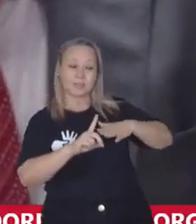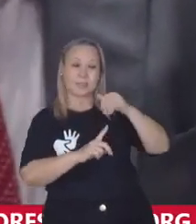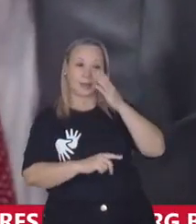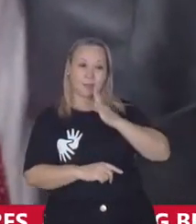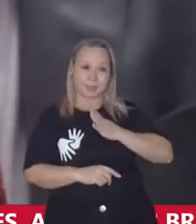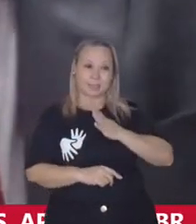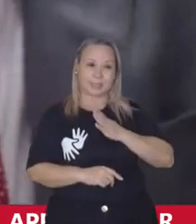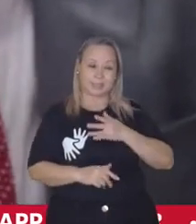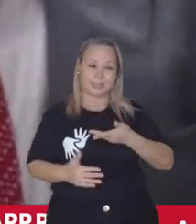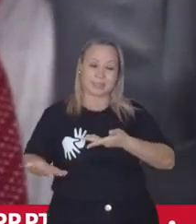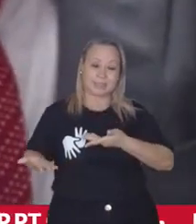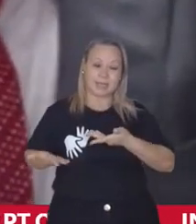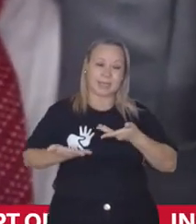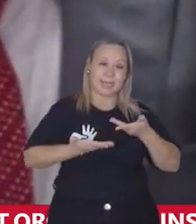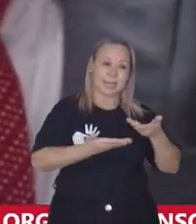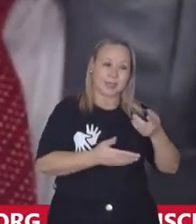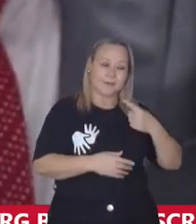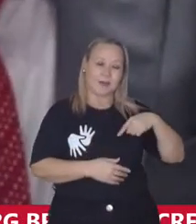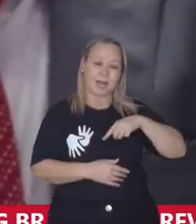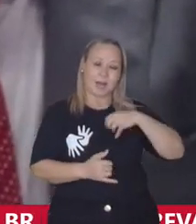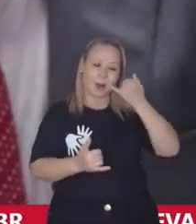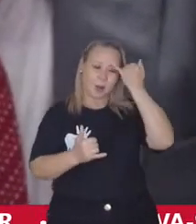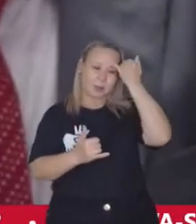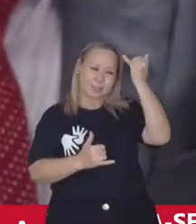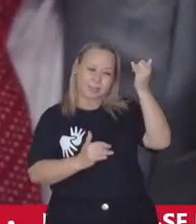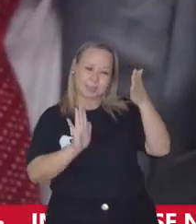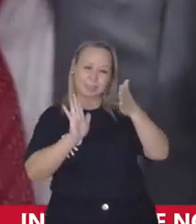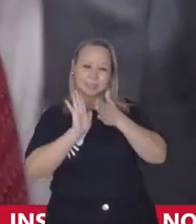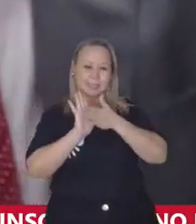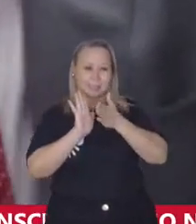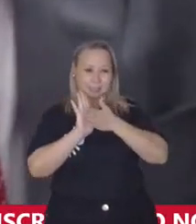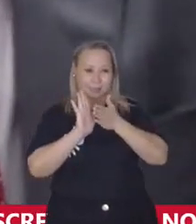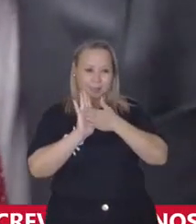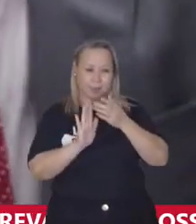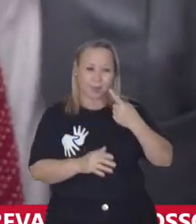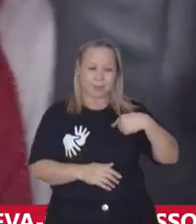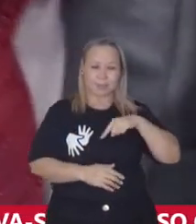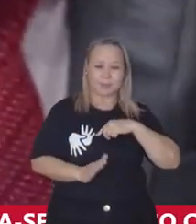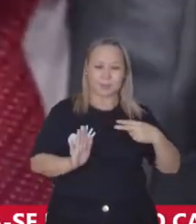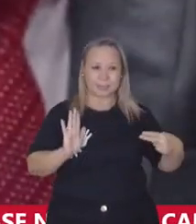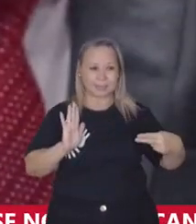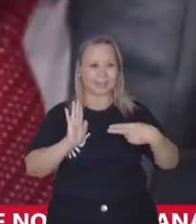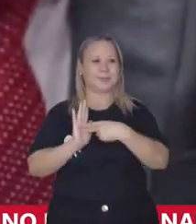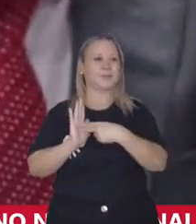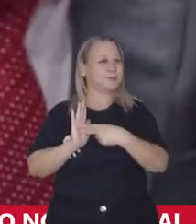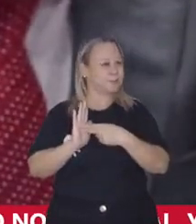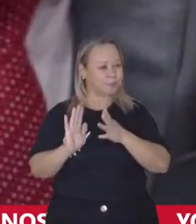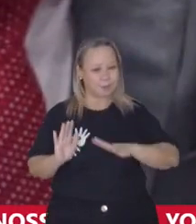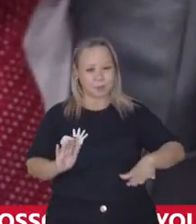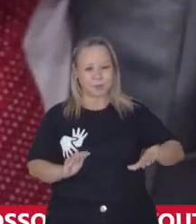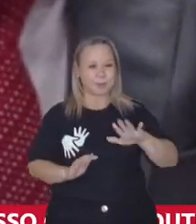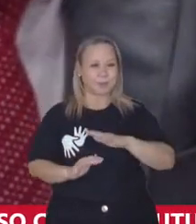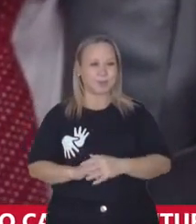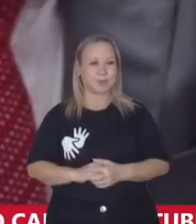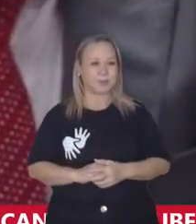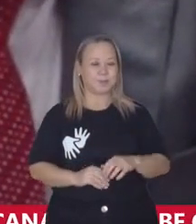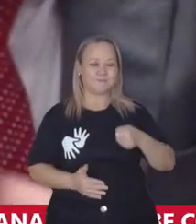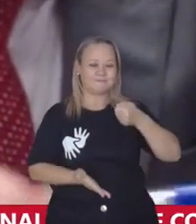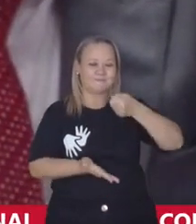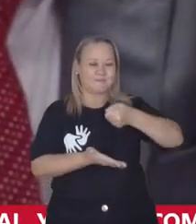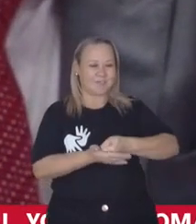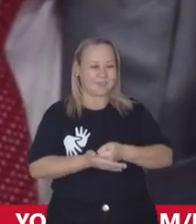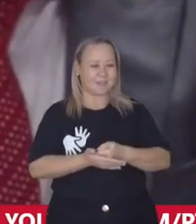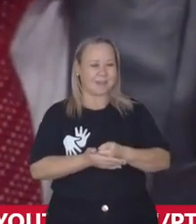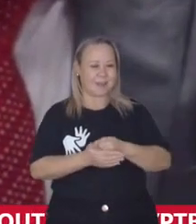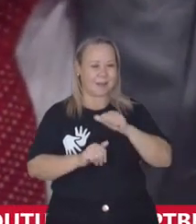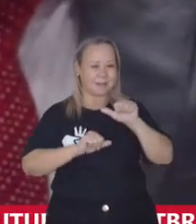levar as nossas ideias, propostas, nossas denúncias, e consolidar essa